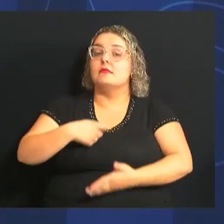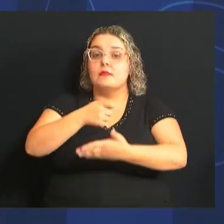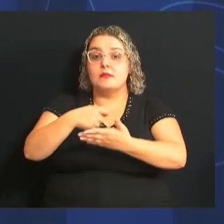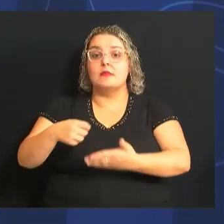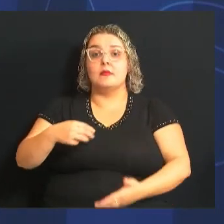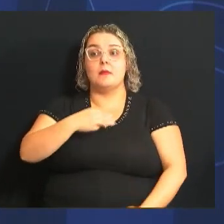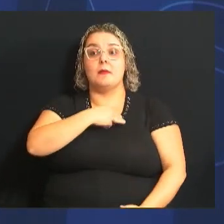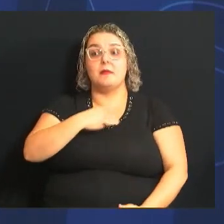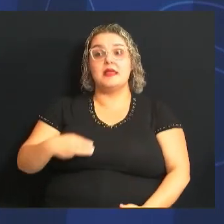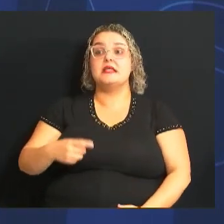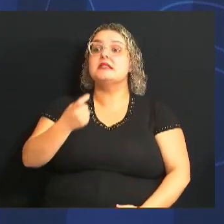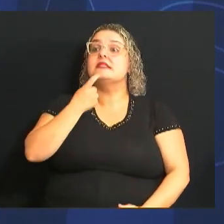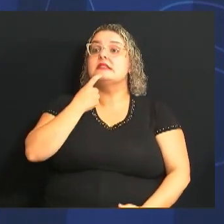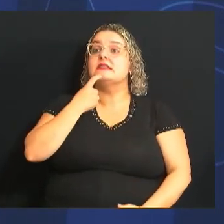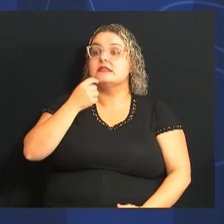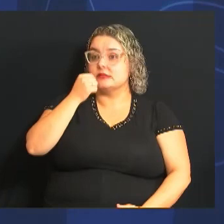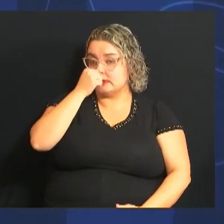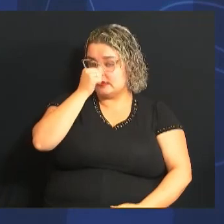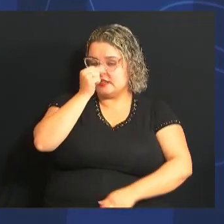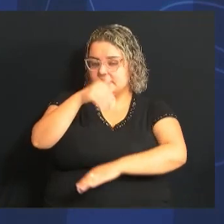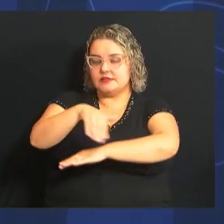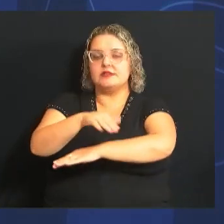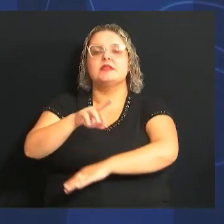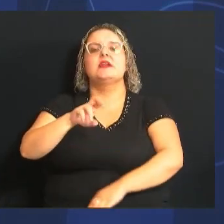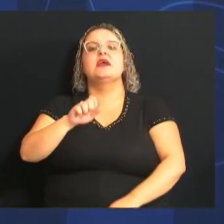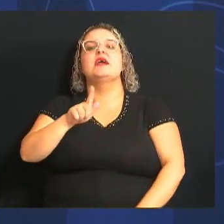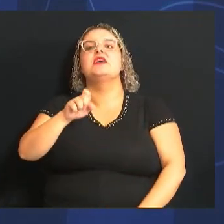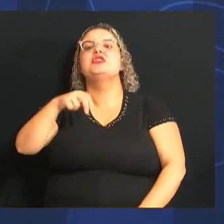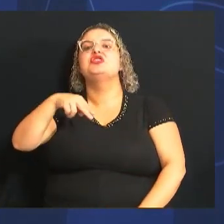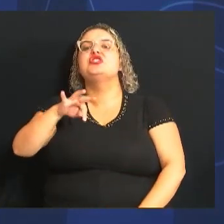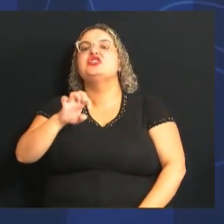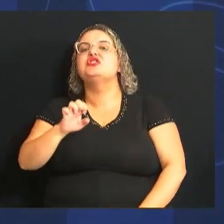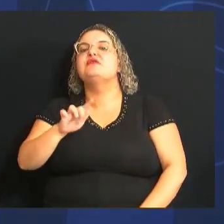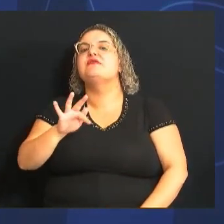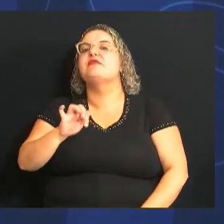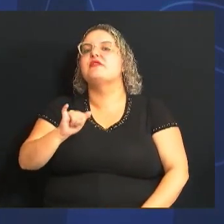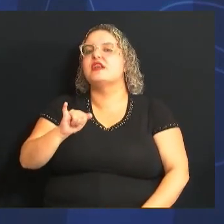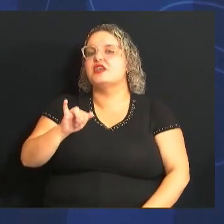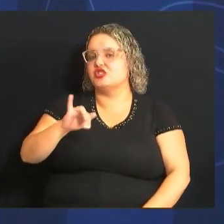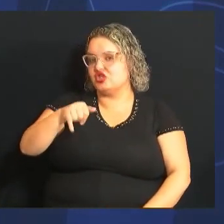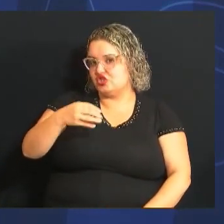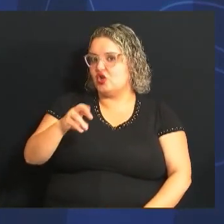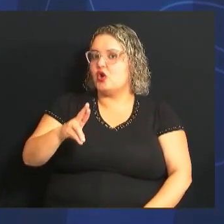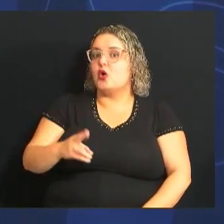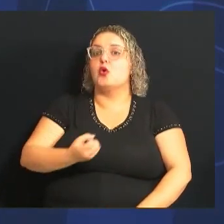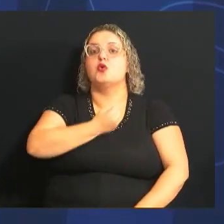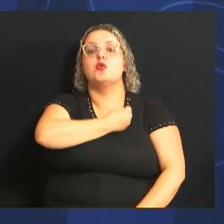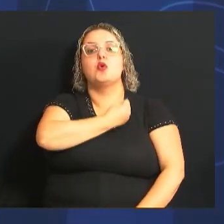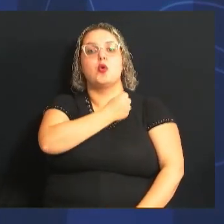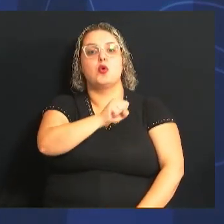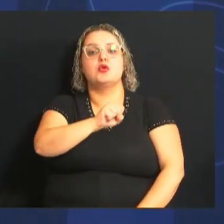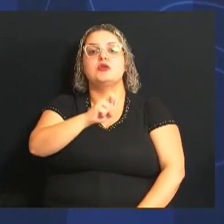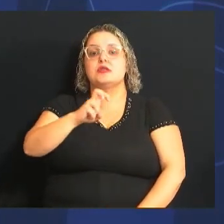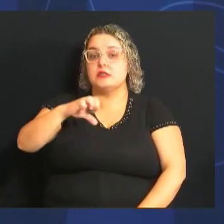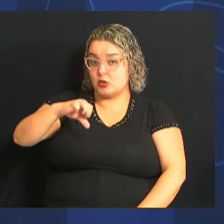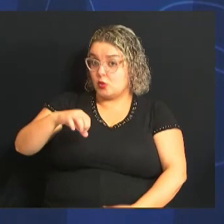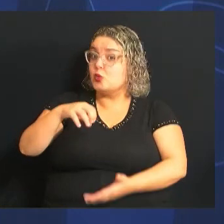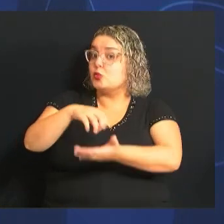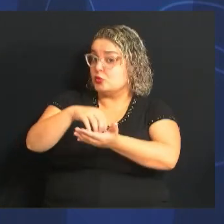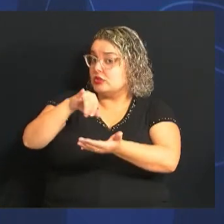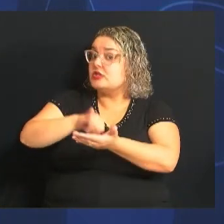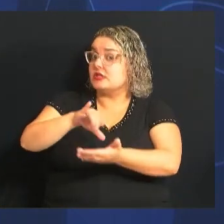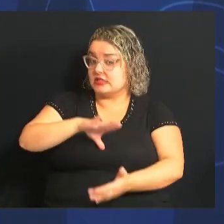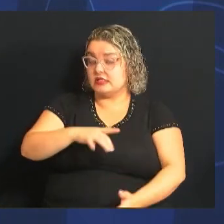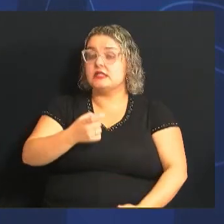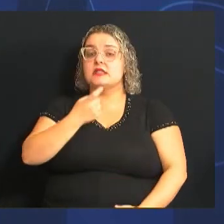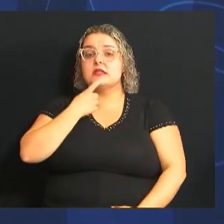Campinas, que fica na rua Regente Feijó, número 859, no centro aqui da cidade de Campinas,